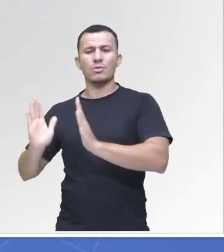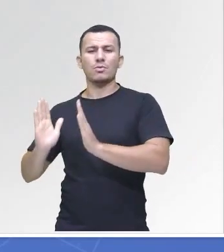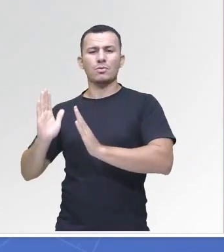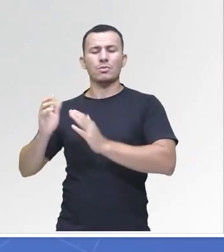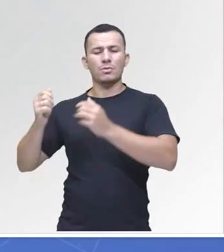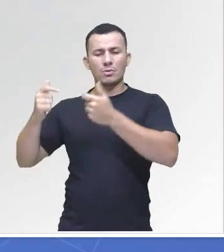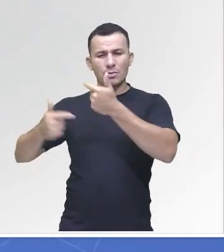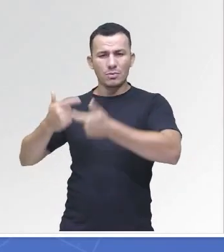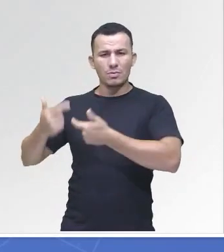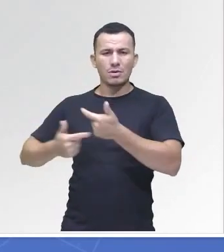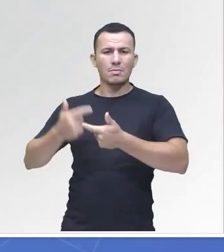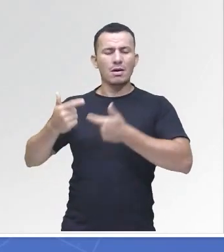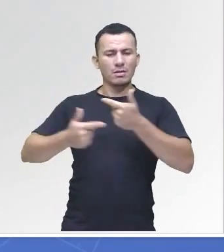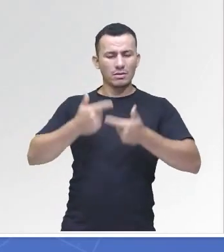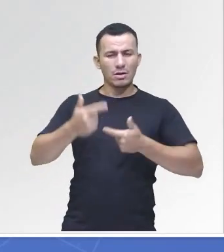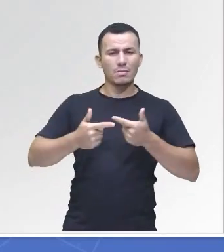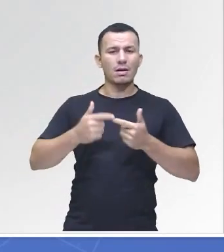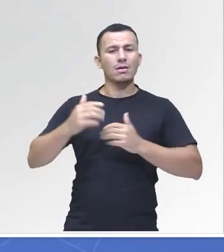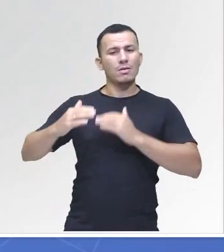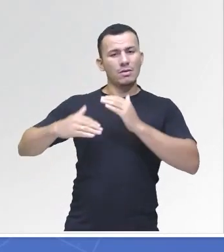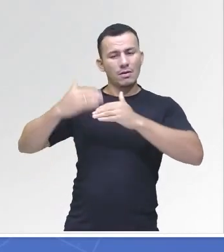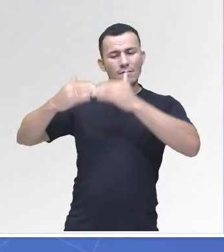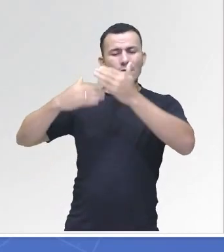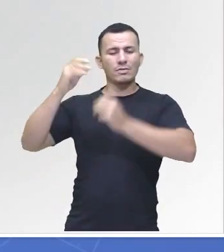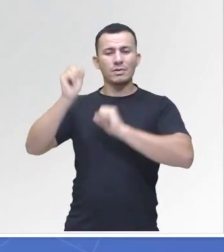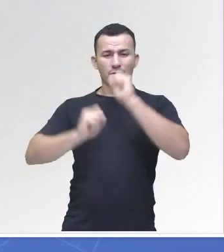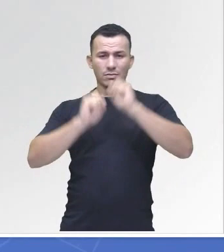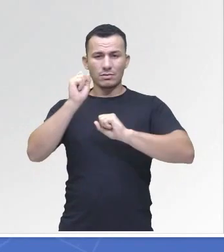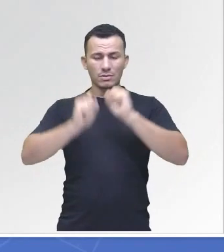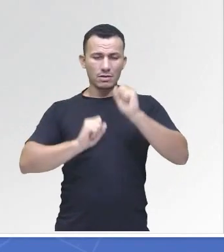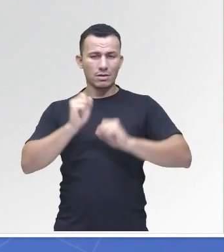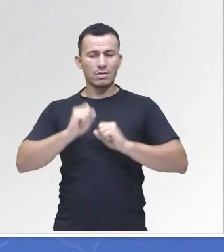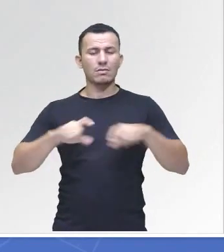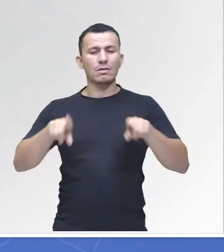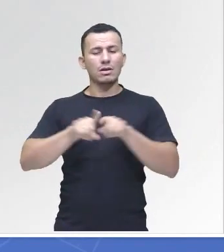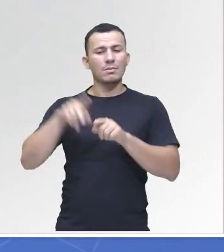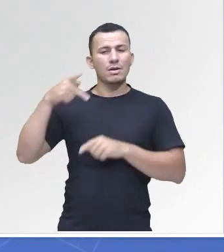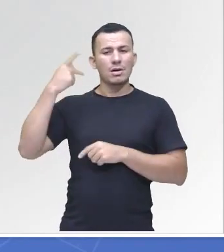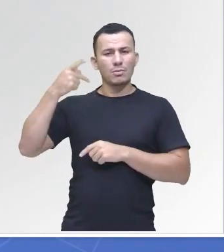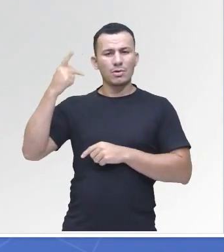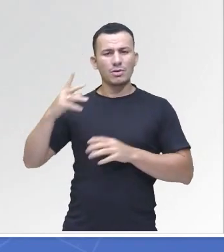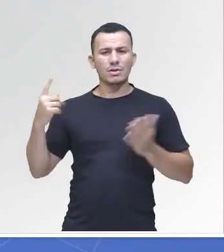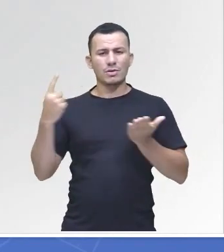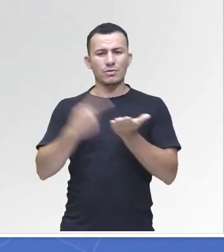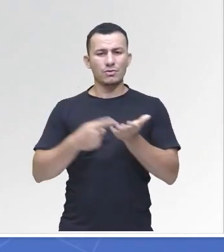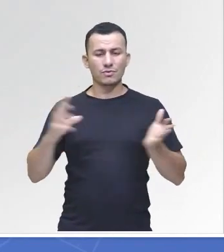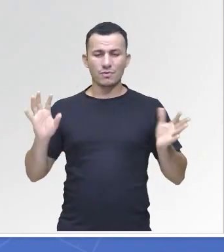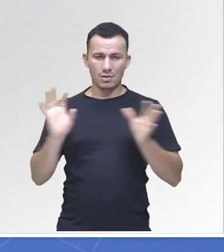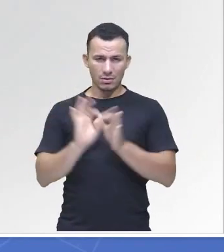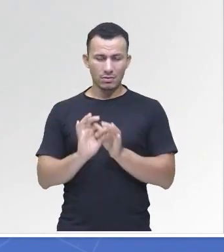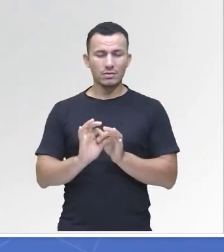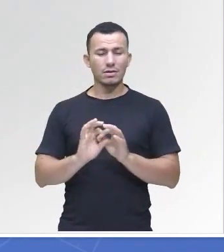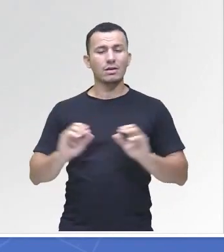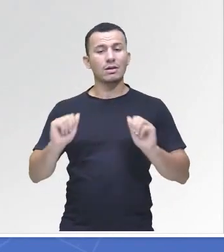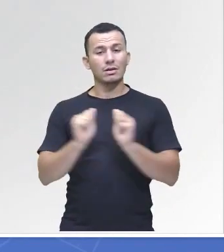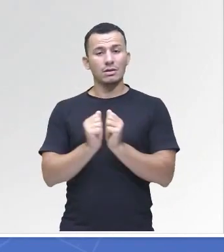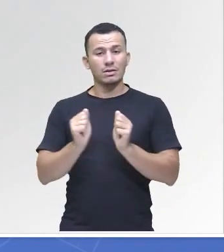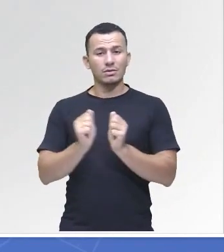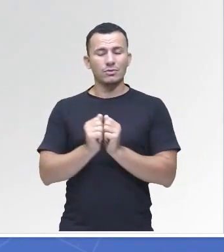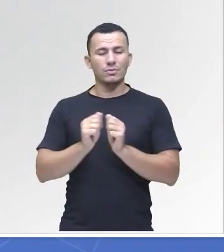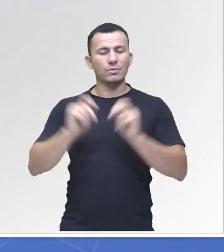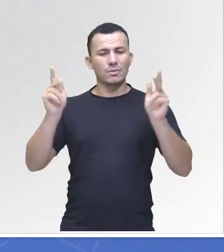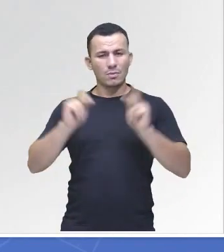à segunda fase da Revolução Industrial e essa política de alianças juntamente com a